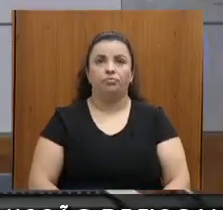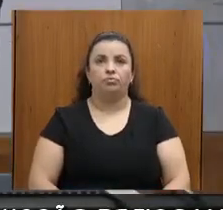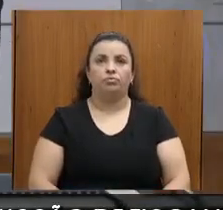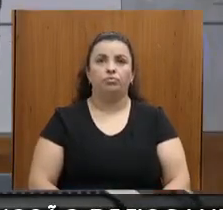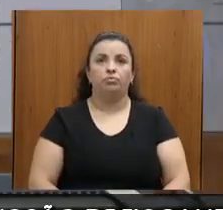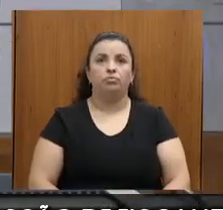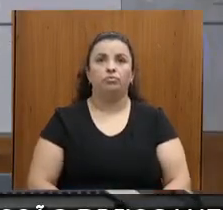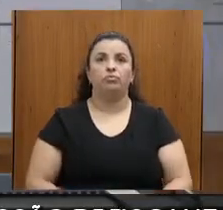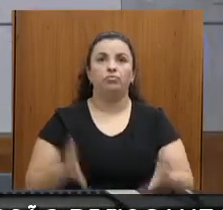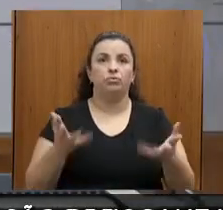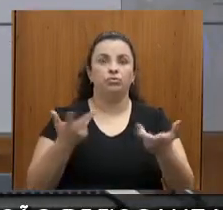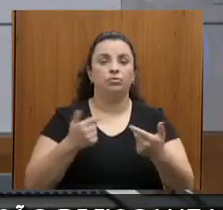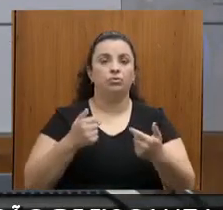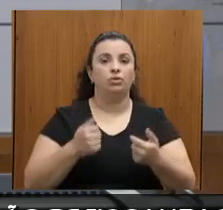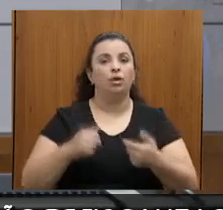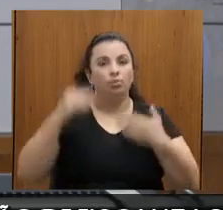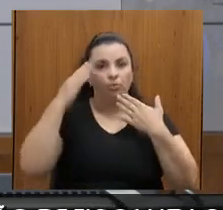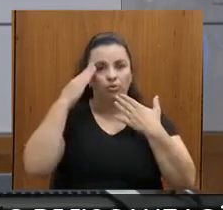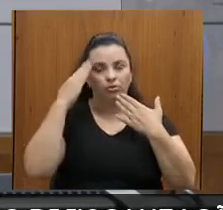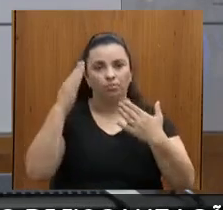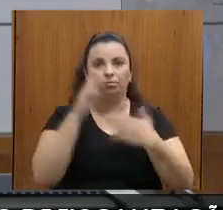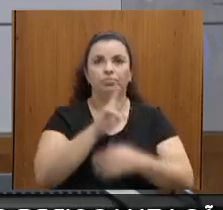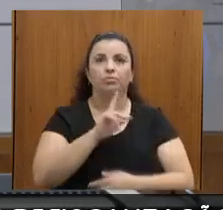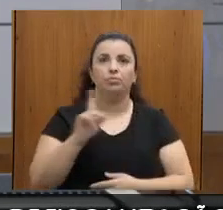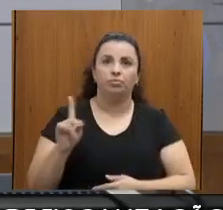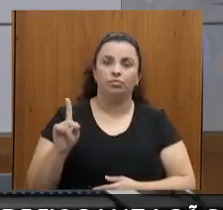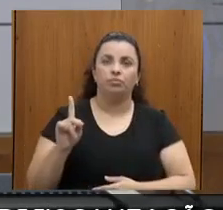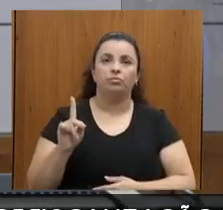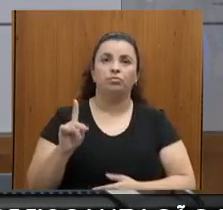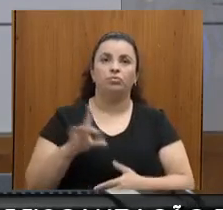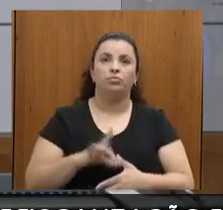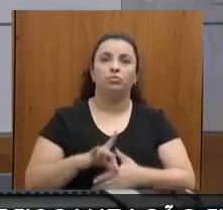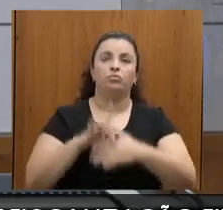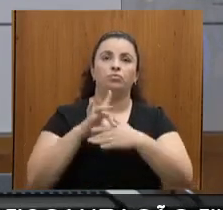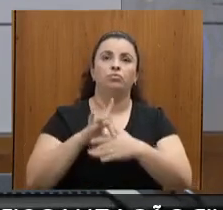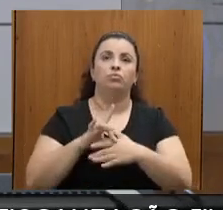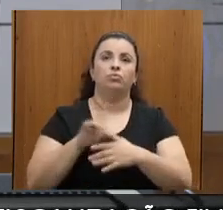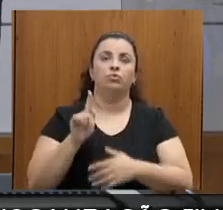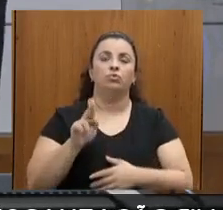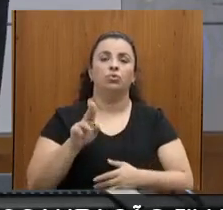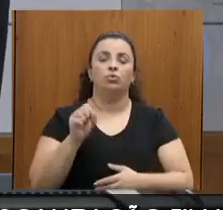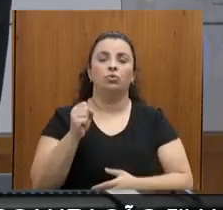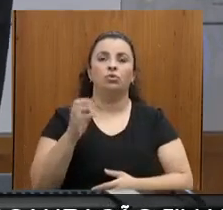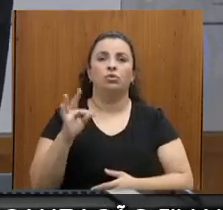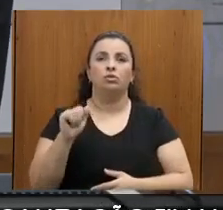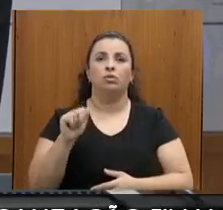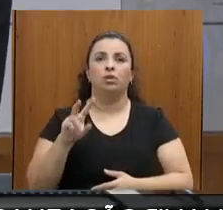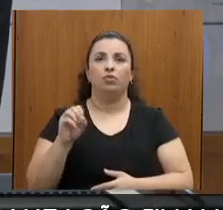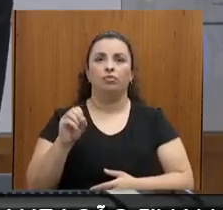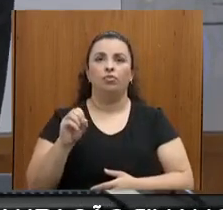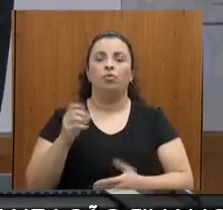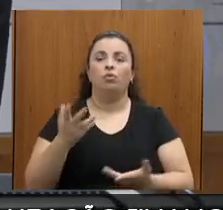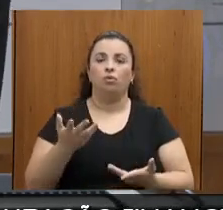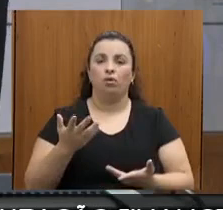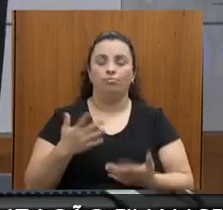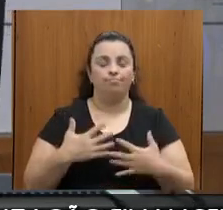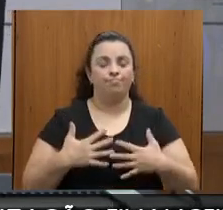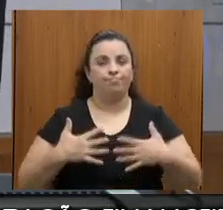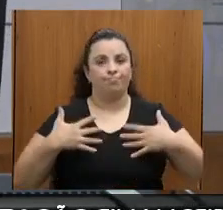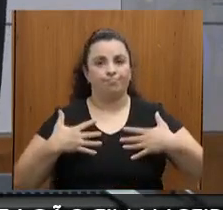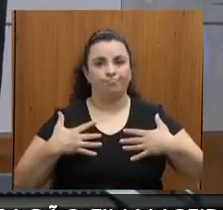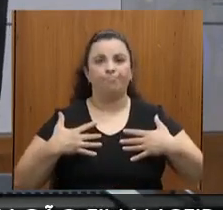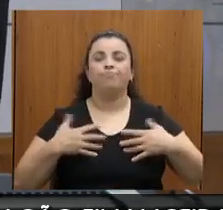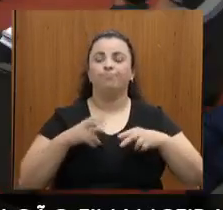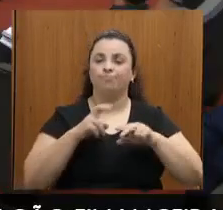obrigado, presidente, meu líder, Gustavo, é uma satisfação estar nessa mesa, juntamente com esses dois